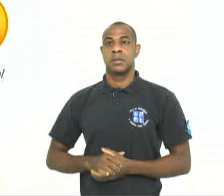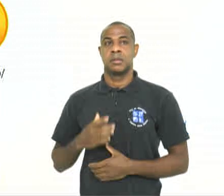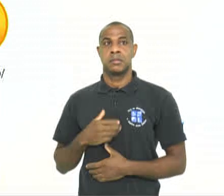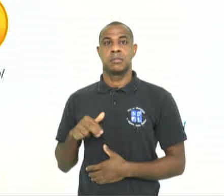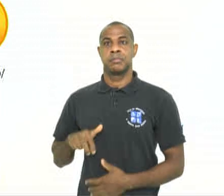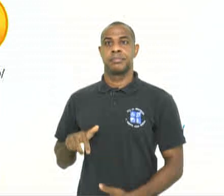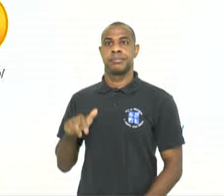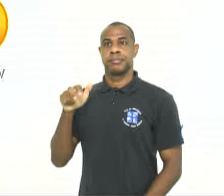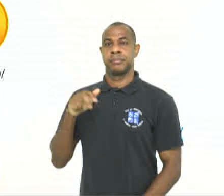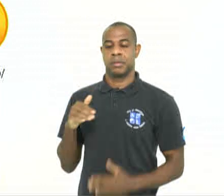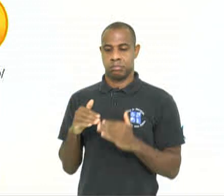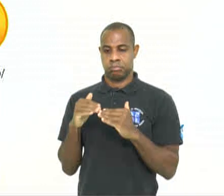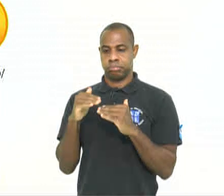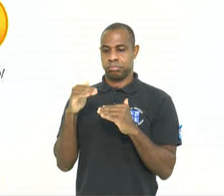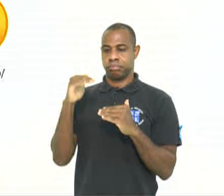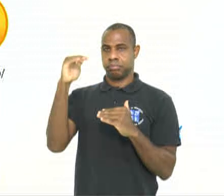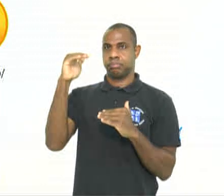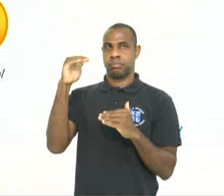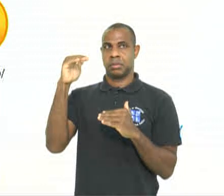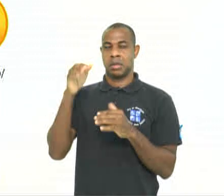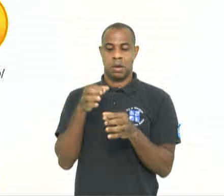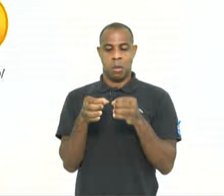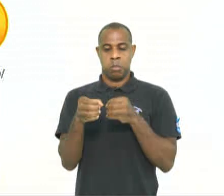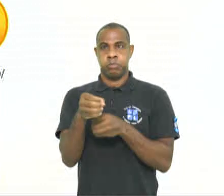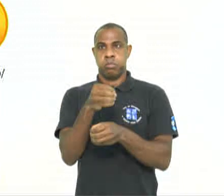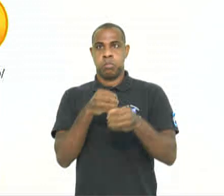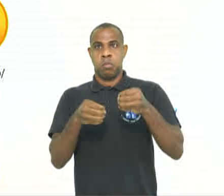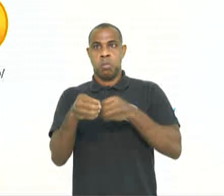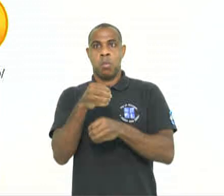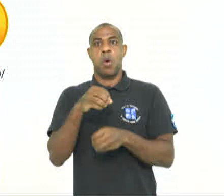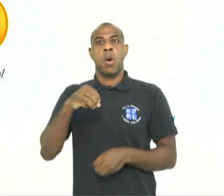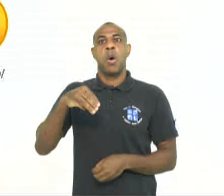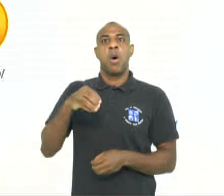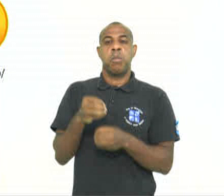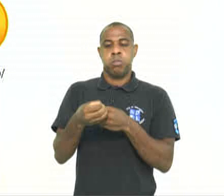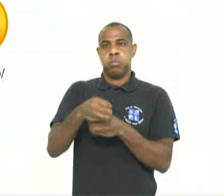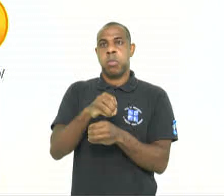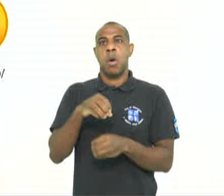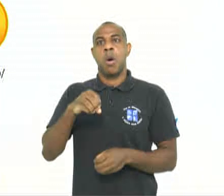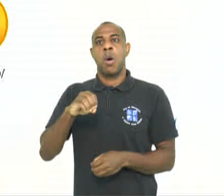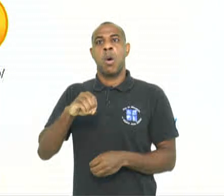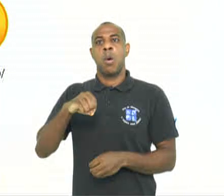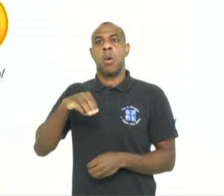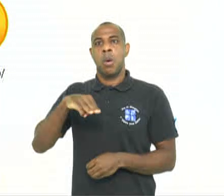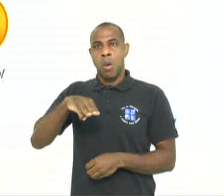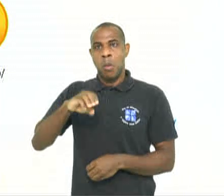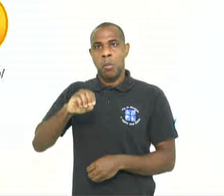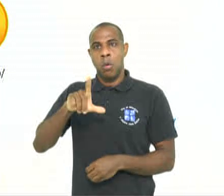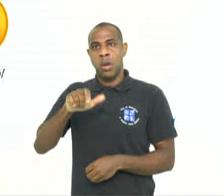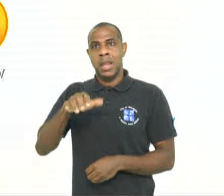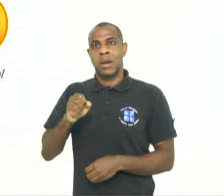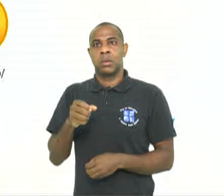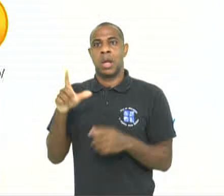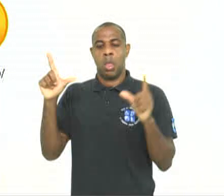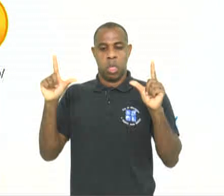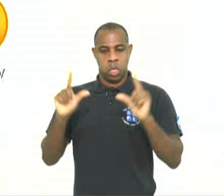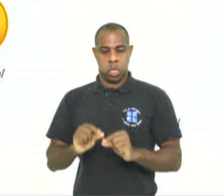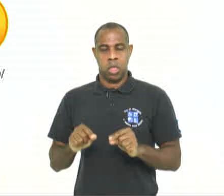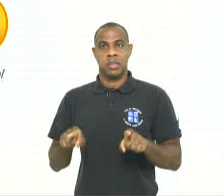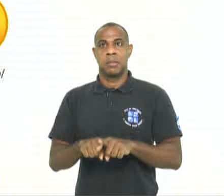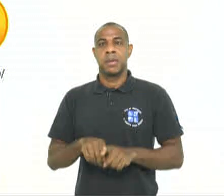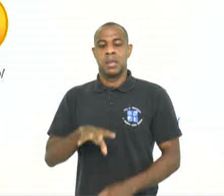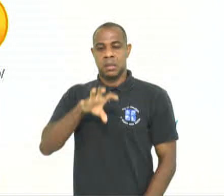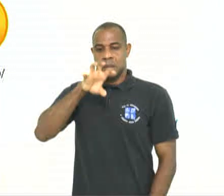menos moléculas de oxigênio estão disponíveis, né? O ar então está mais rarefeito nesse caso. A frequência e a profundidade da respiração